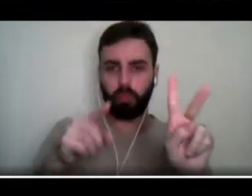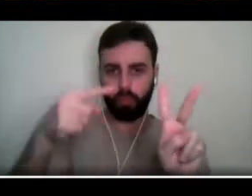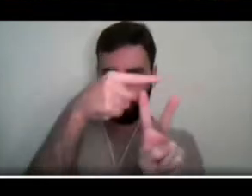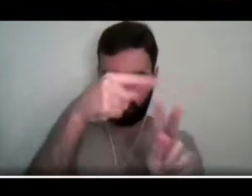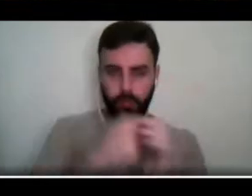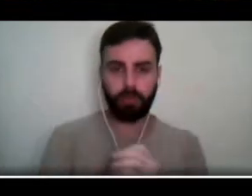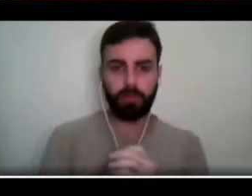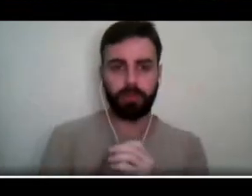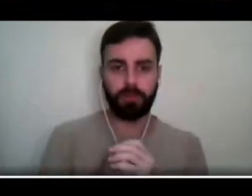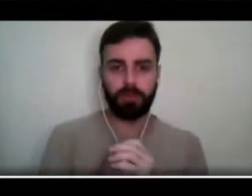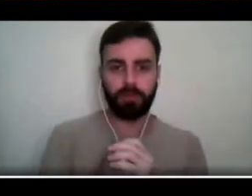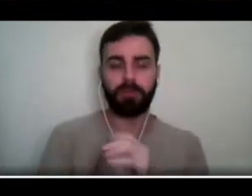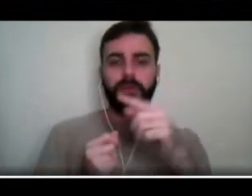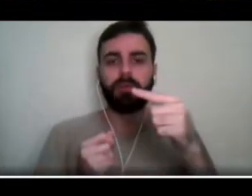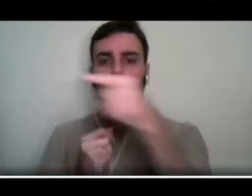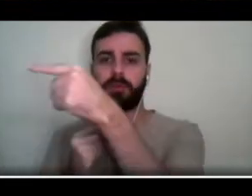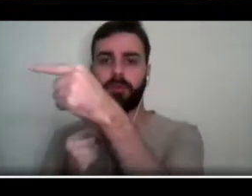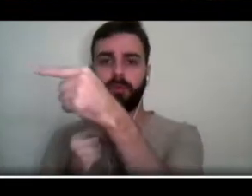vetor